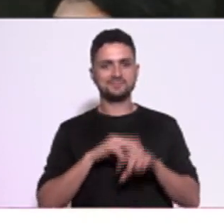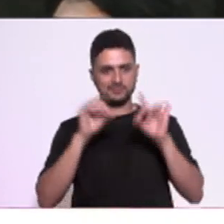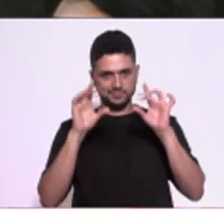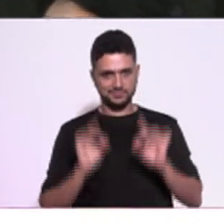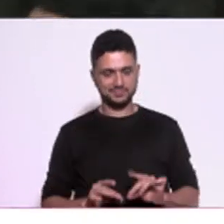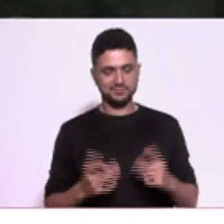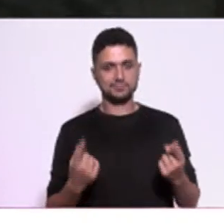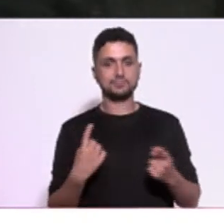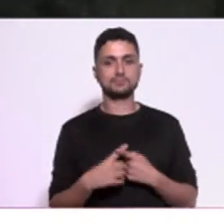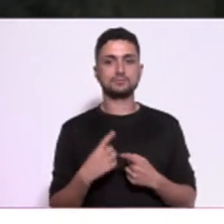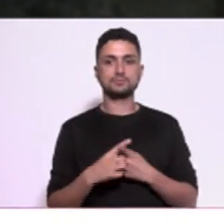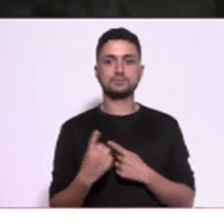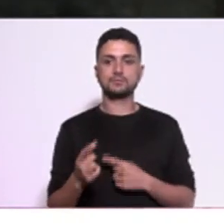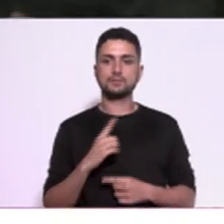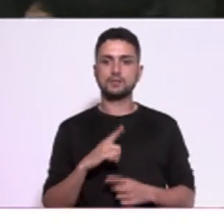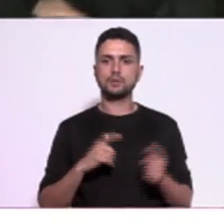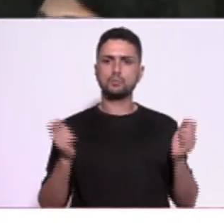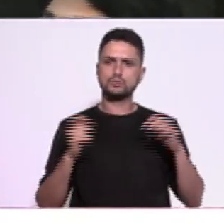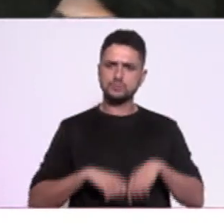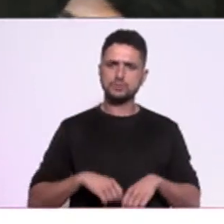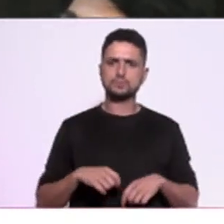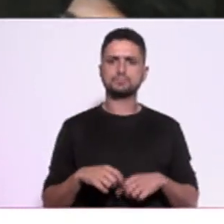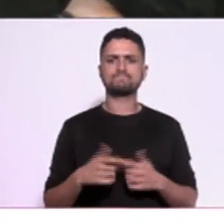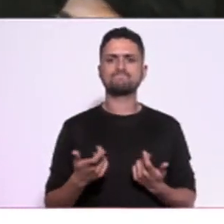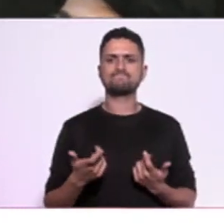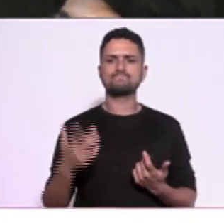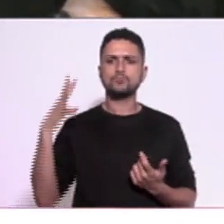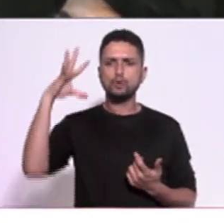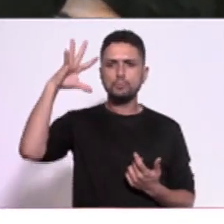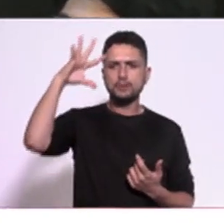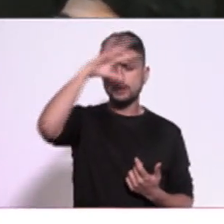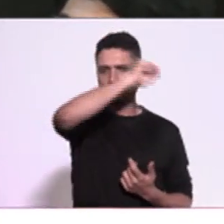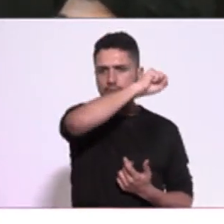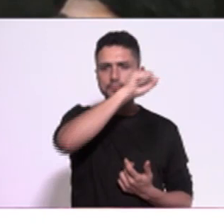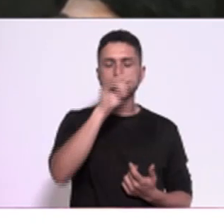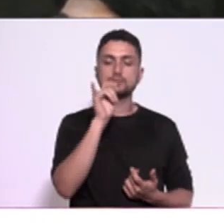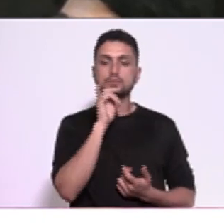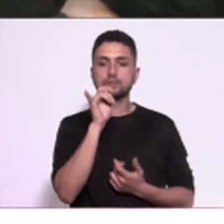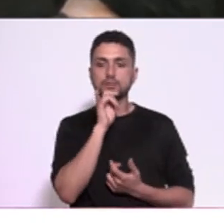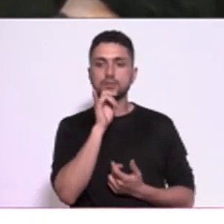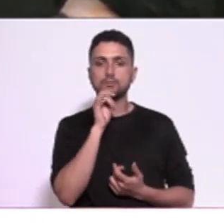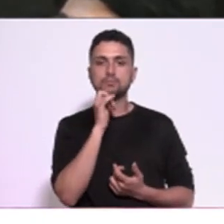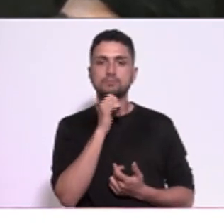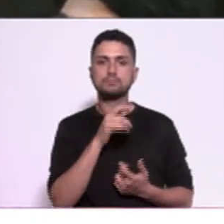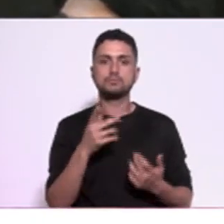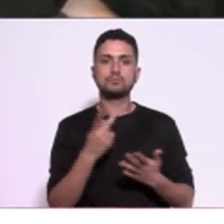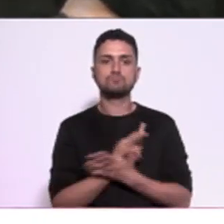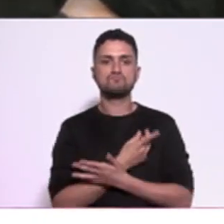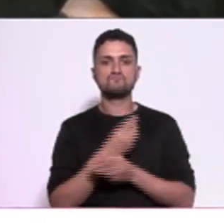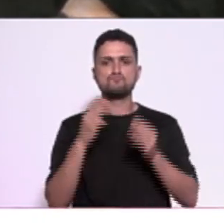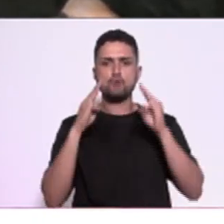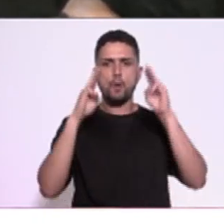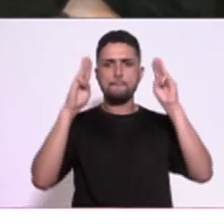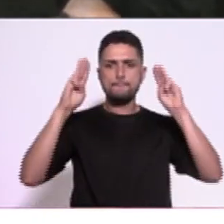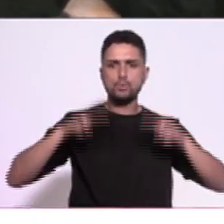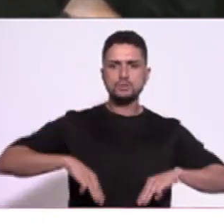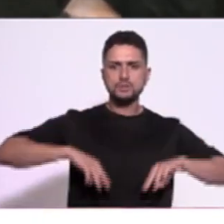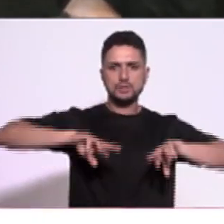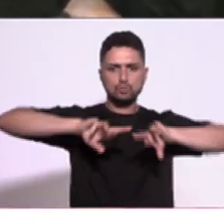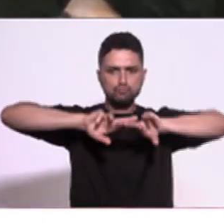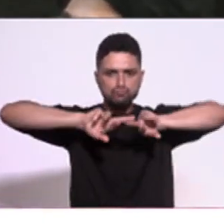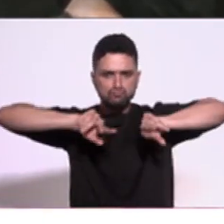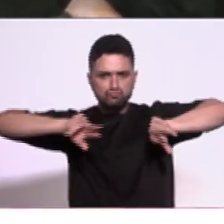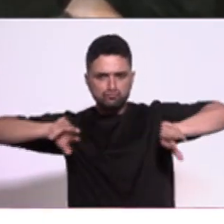porque estamos diante da possibilidade de compreender, por exemplo, que o fenômeno dos museus é um